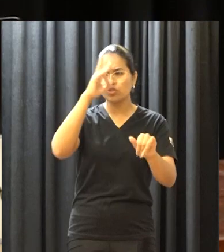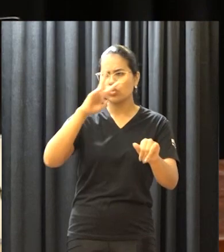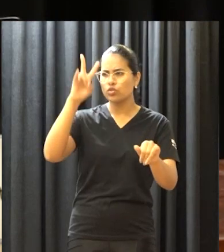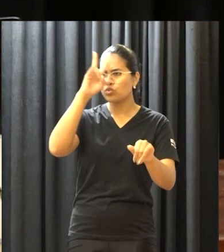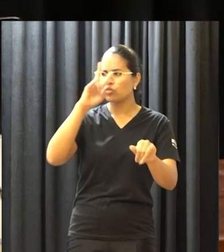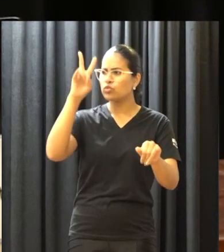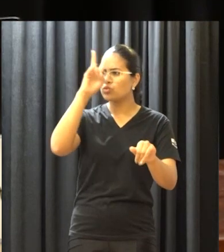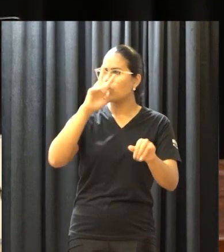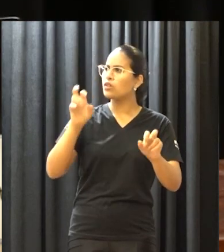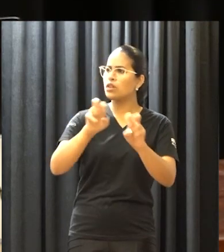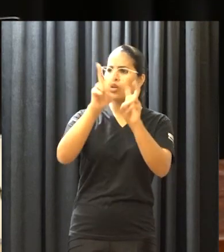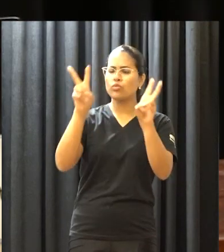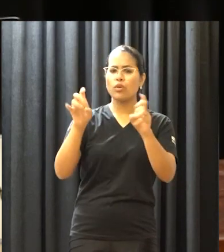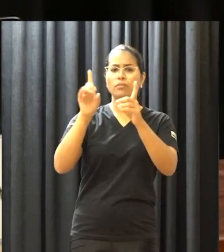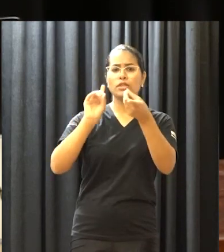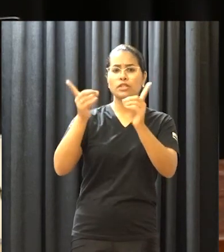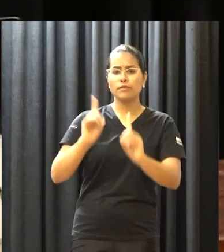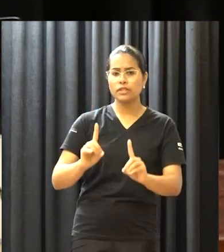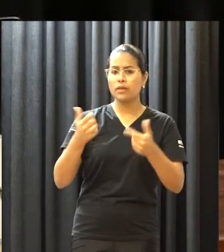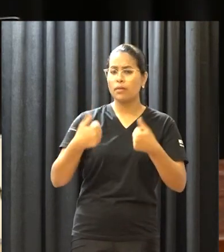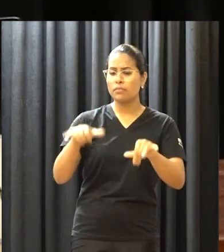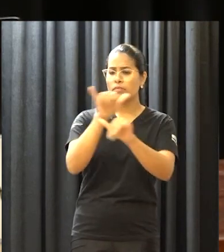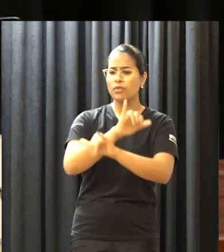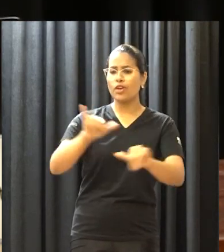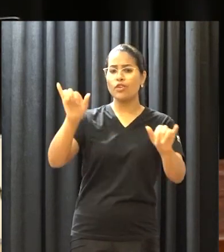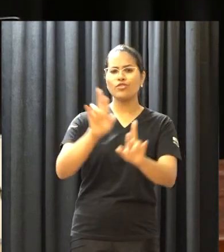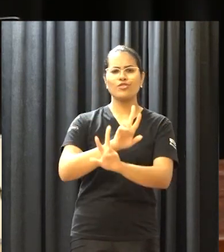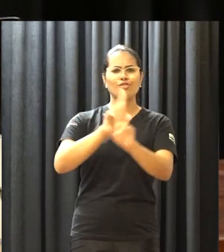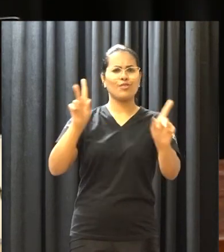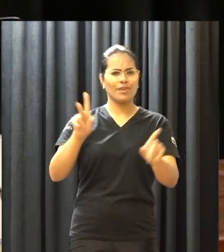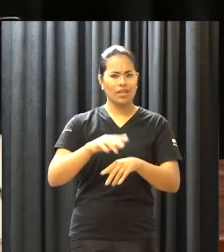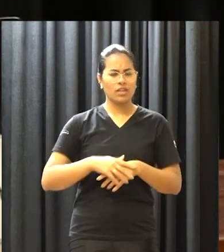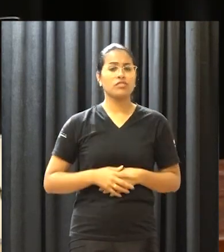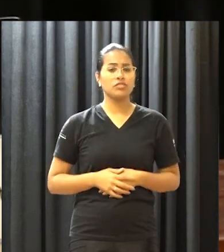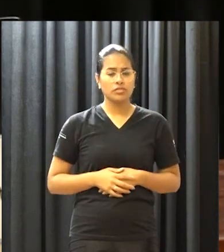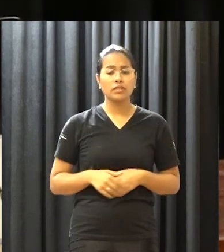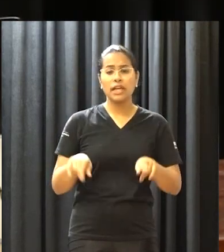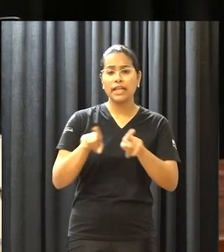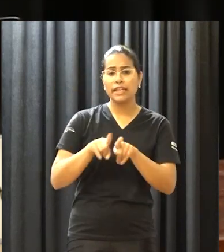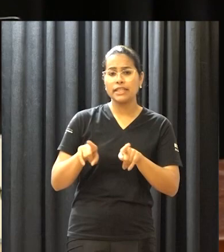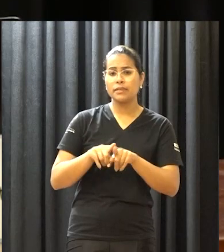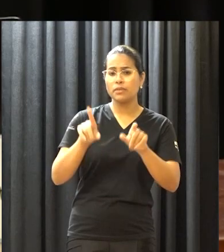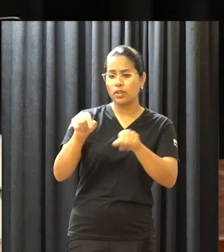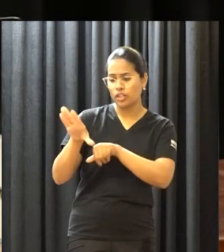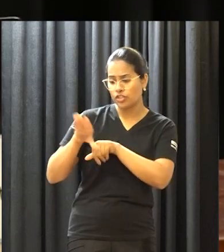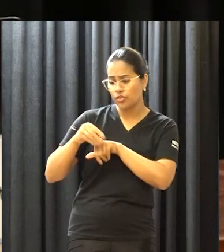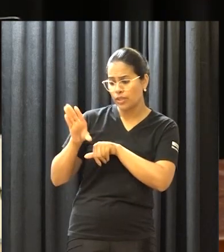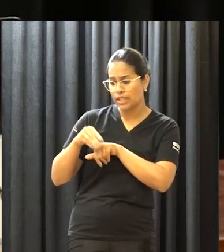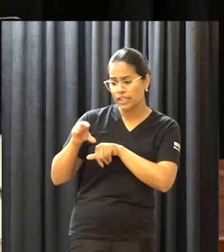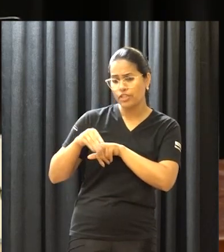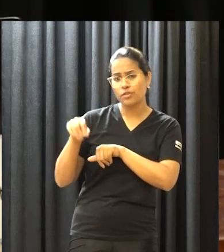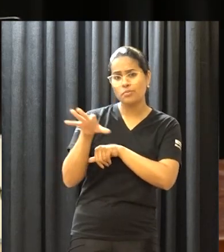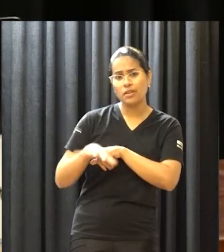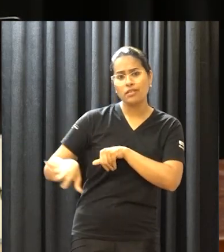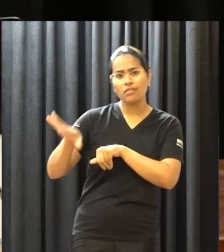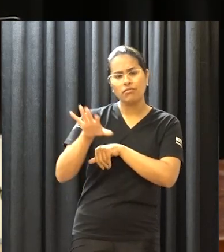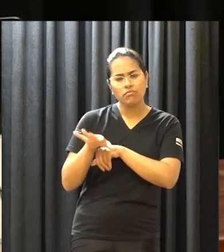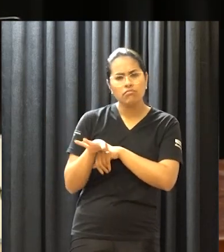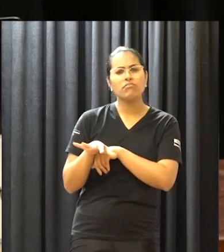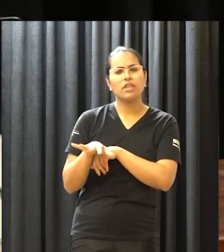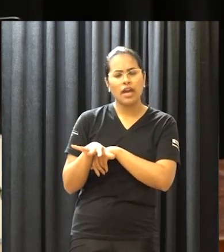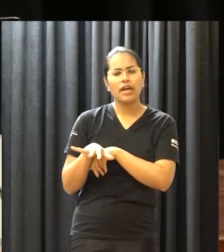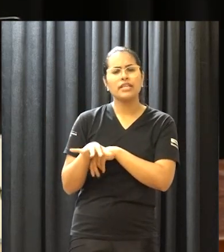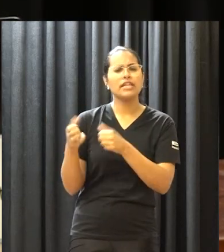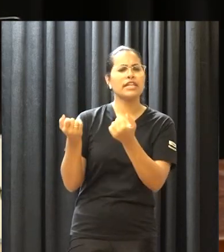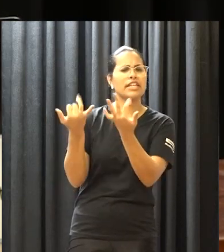deficiência, a fim de disputar as narrativas que vêm dominando o entendimento desta categoria e que a